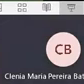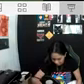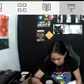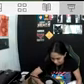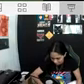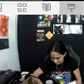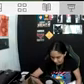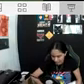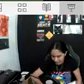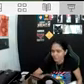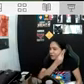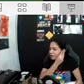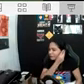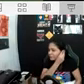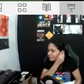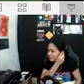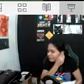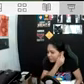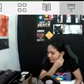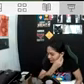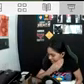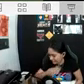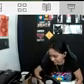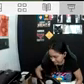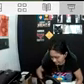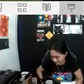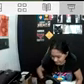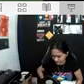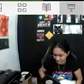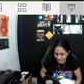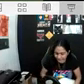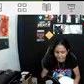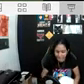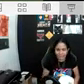Eita, que meus bichinhos hoje não estão querendo que eu dê aula, não. Pera, Sara.